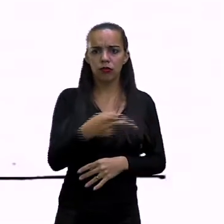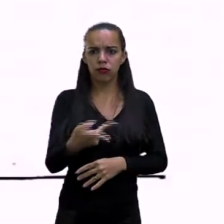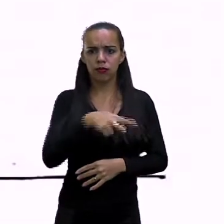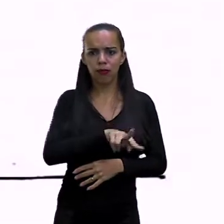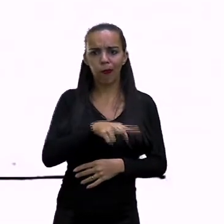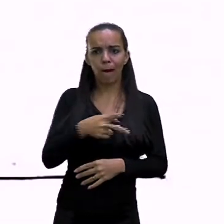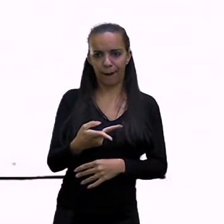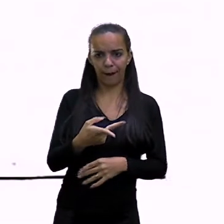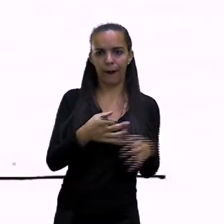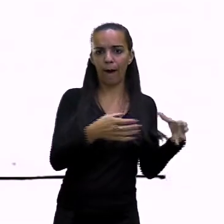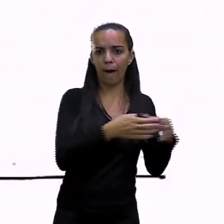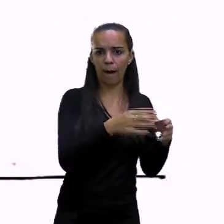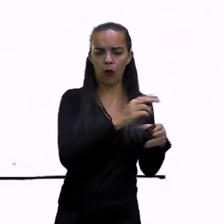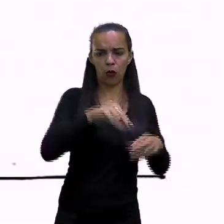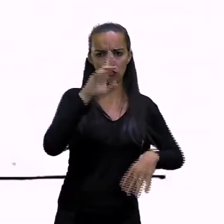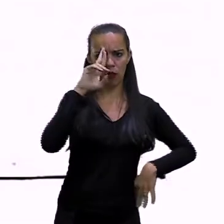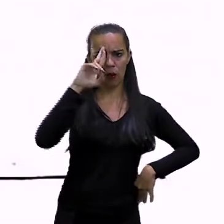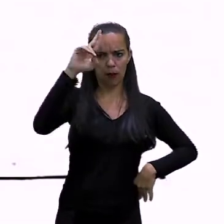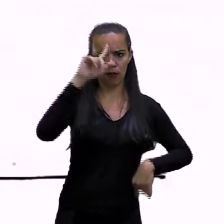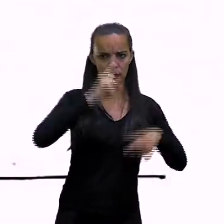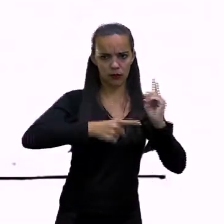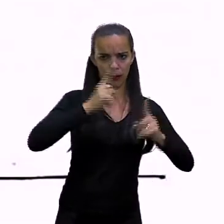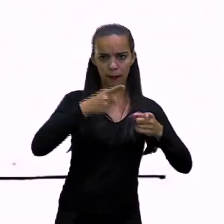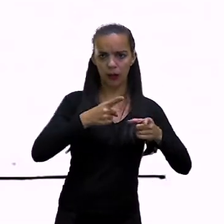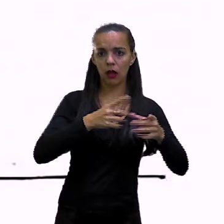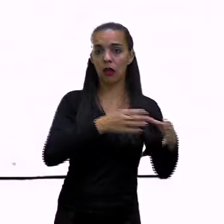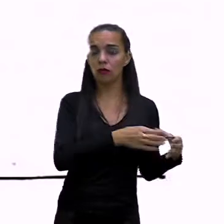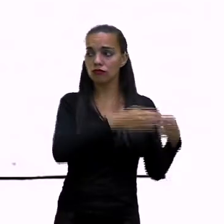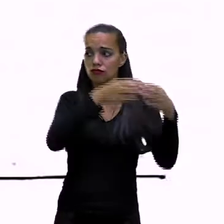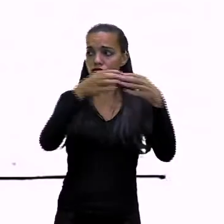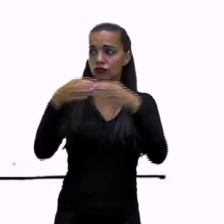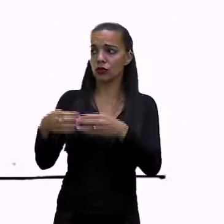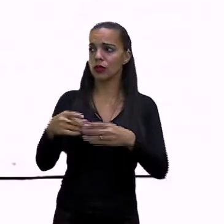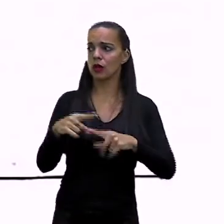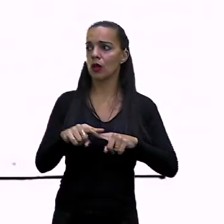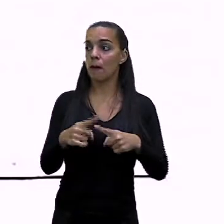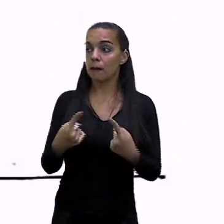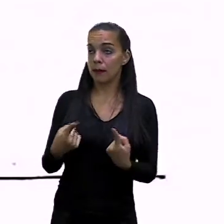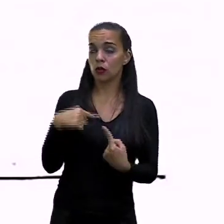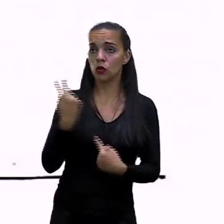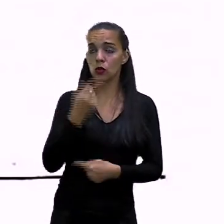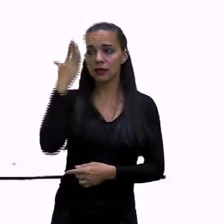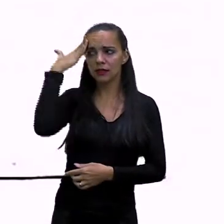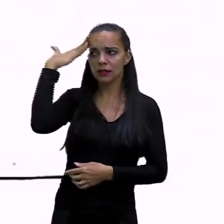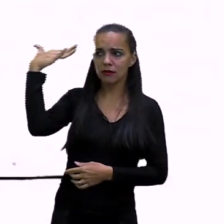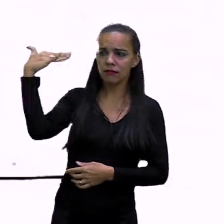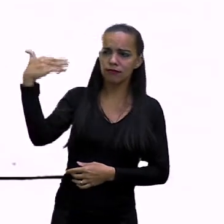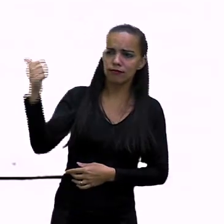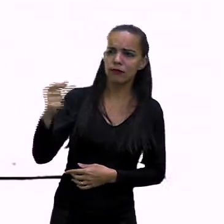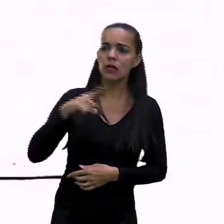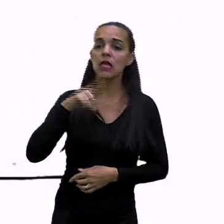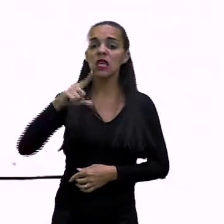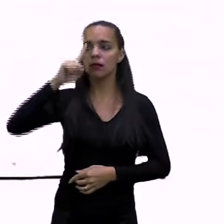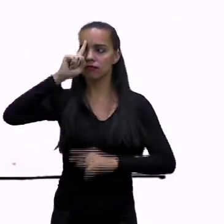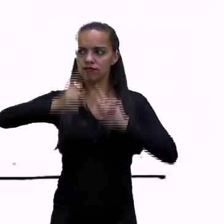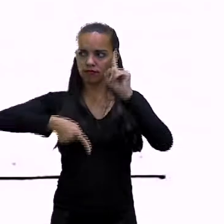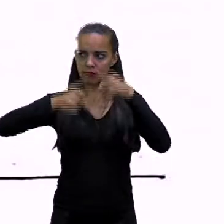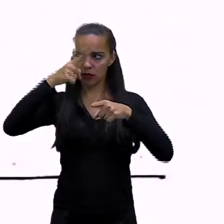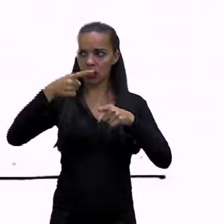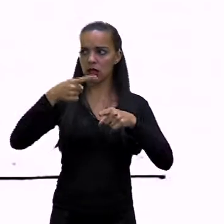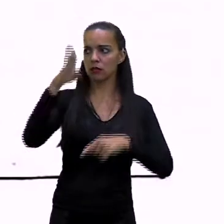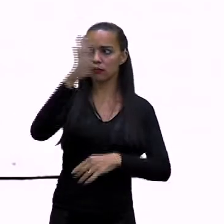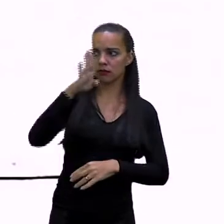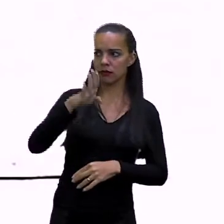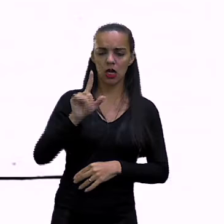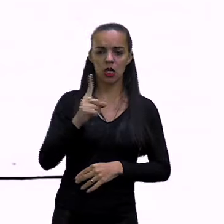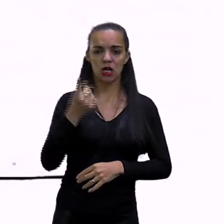corte, transferir a sua capital para o Brasil. Porém, como nós sabemos, quem manda no país não